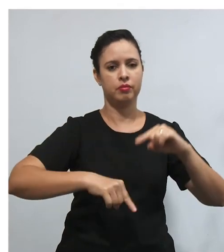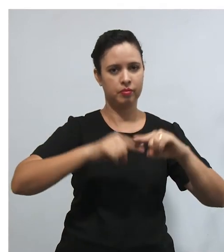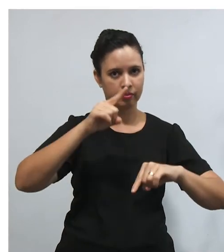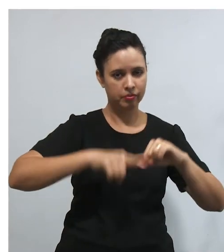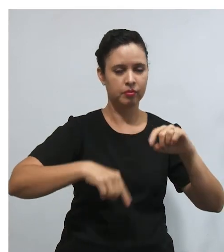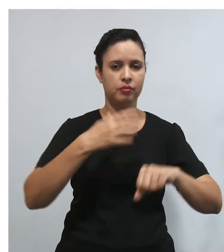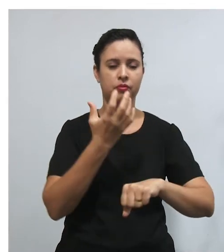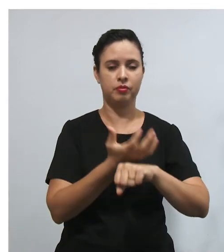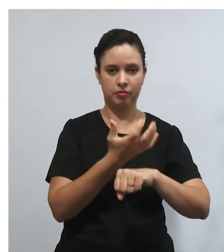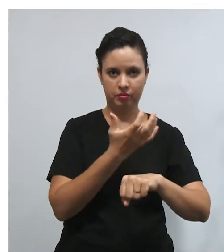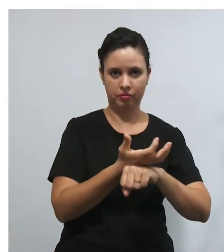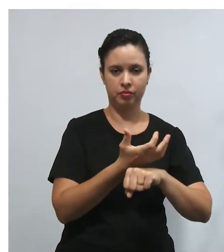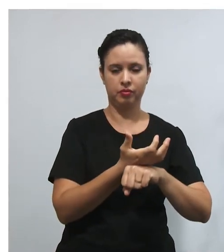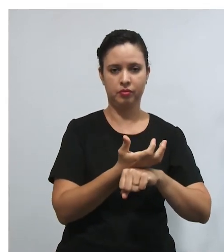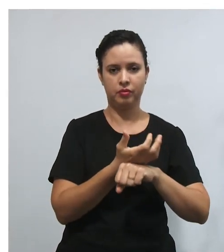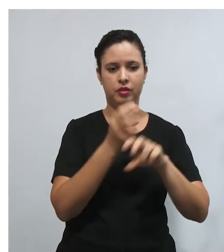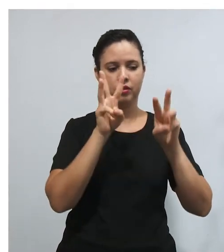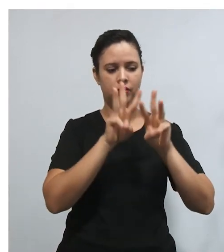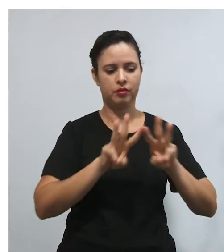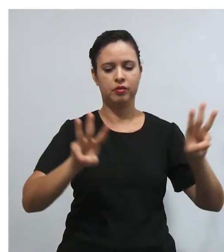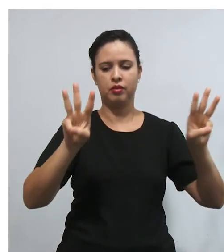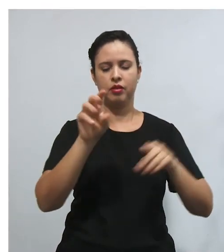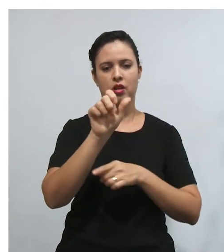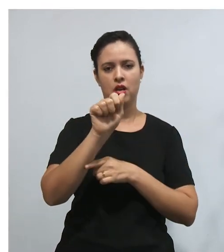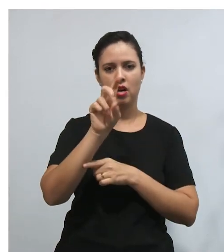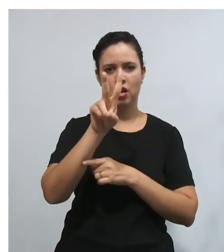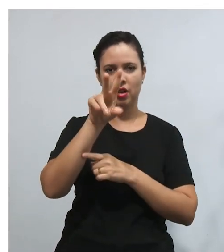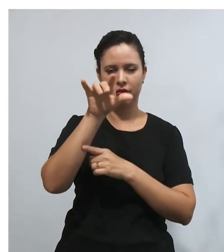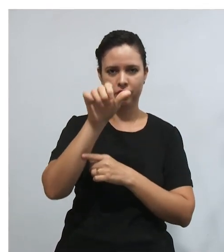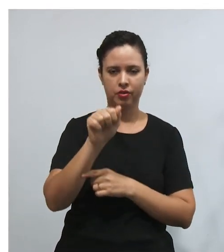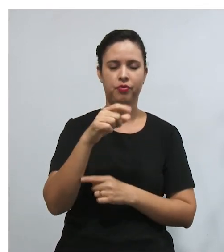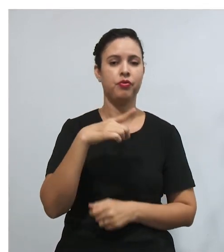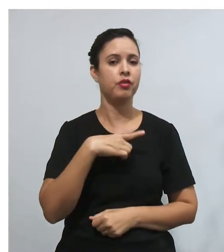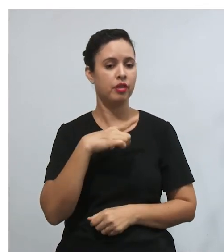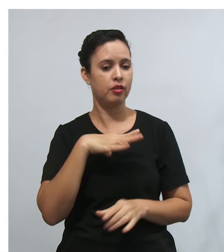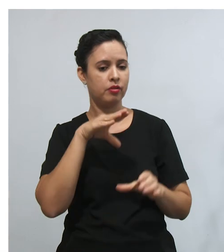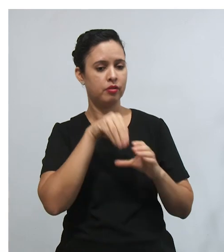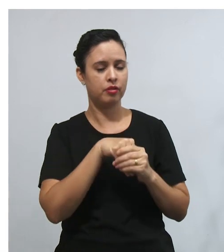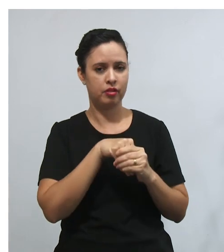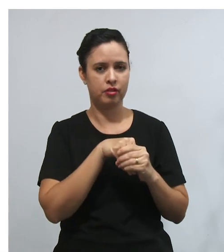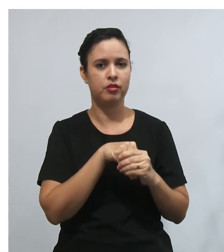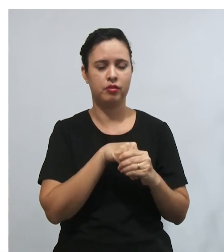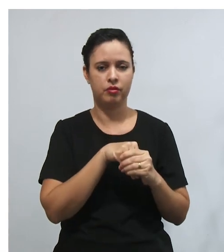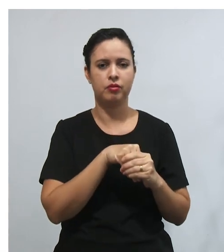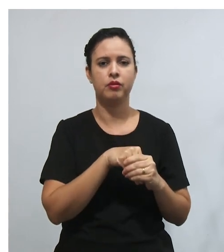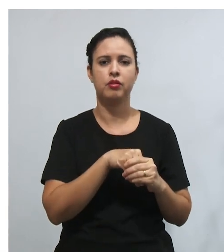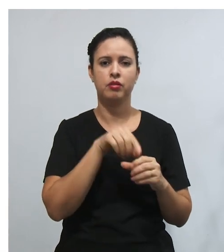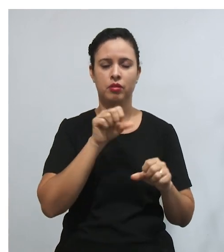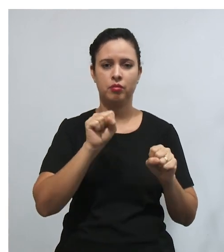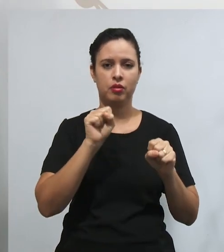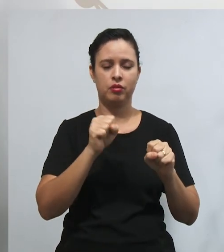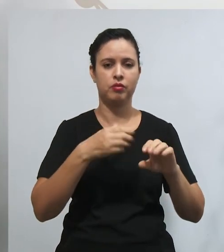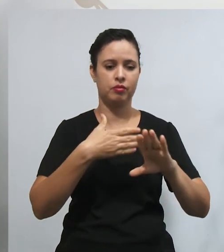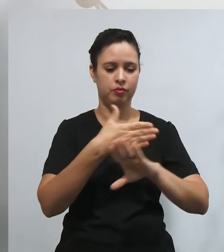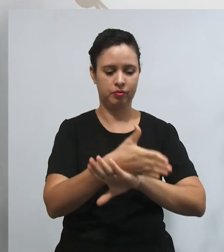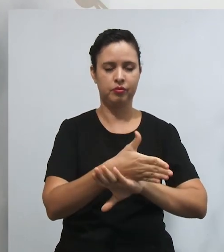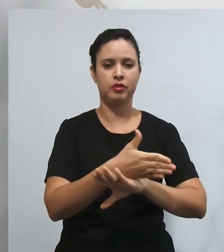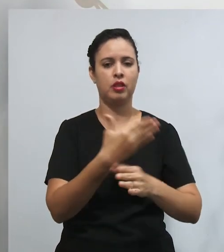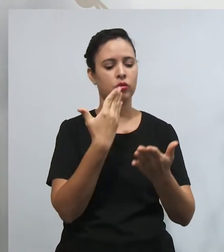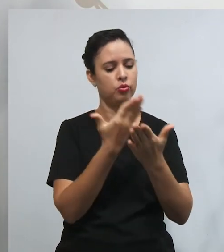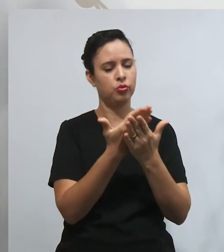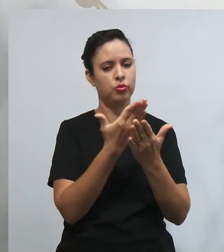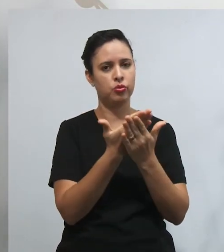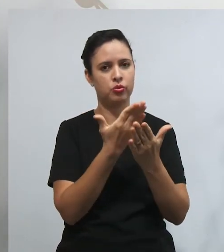nossa disciplina. Tá? Ó, acesse o material da disciplina, vai estar disponível aí no ambiente virtual. Recomendo que vocês